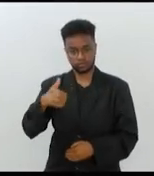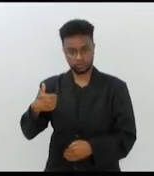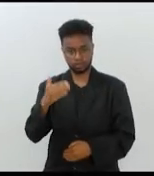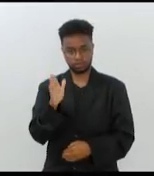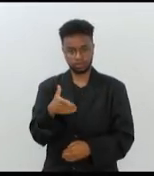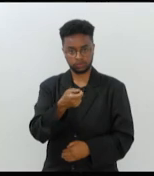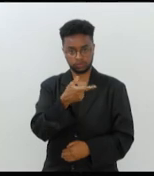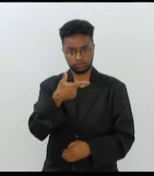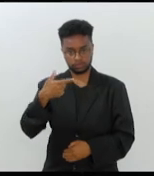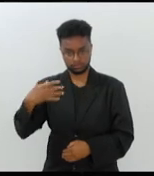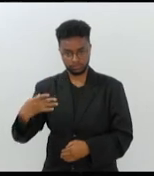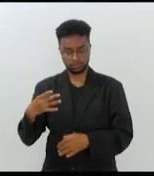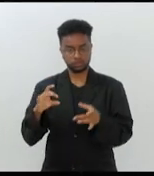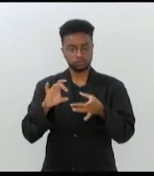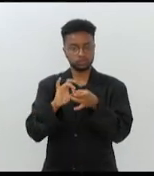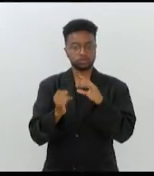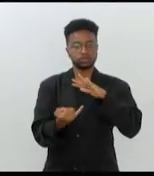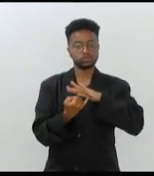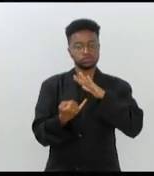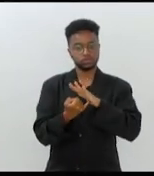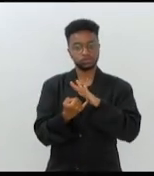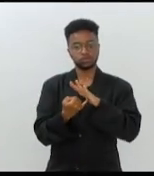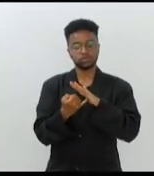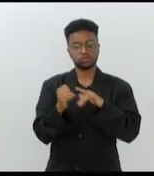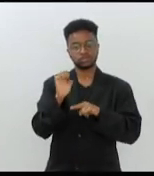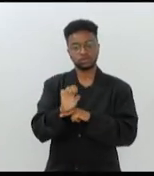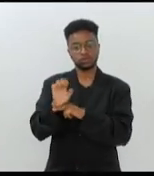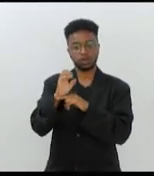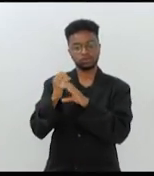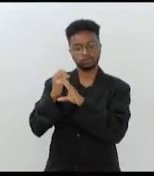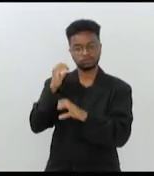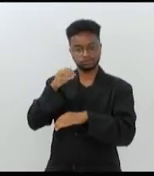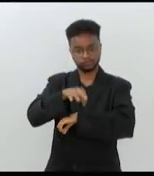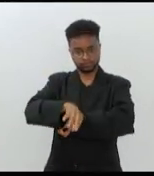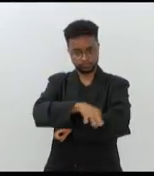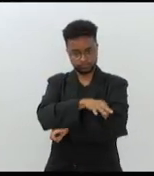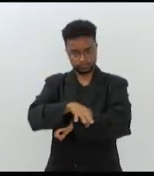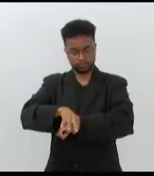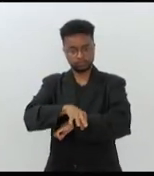2024 do Instituto de Estadual de Engenharia e Arquitetura,